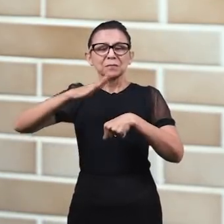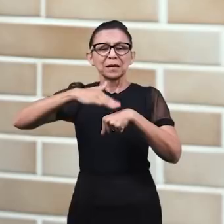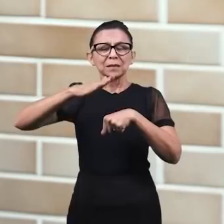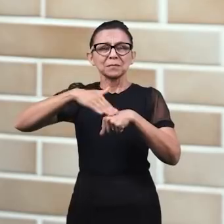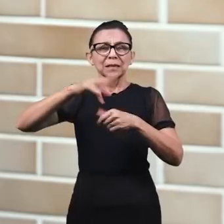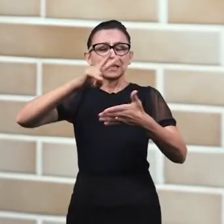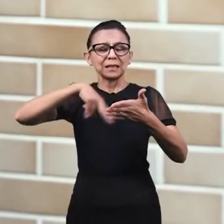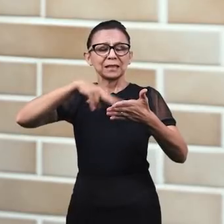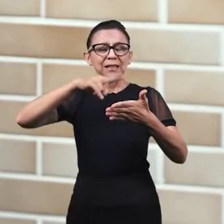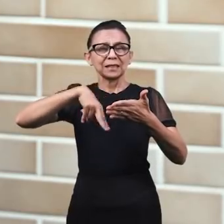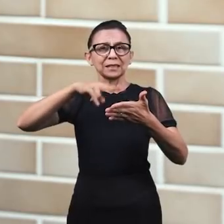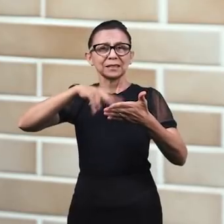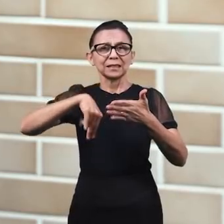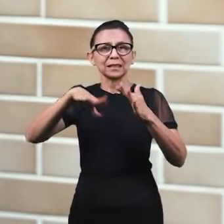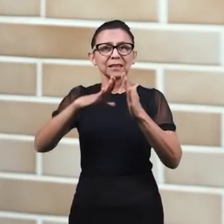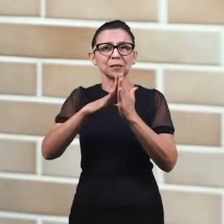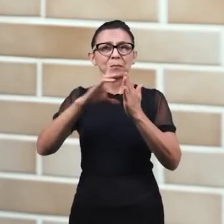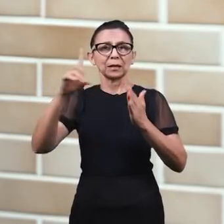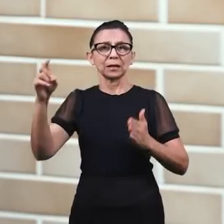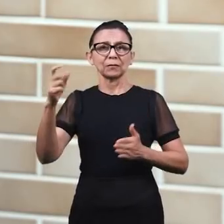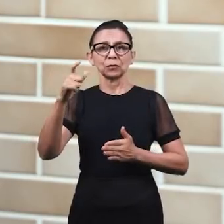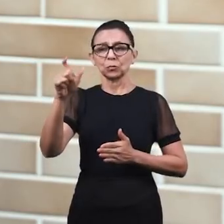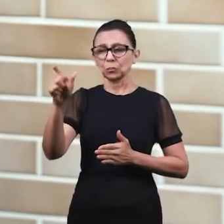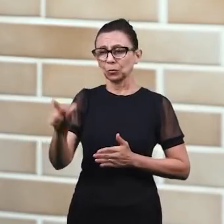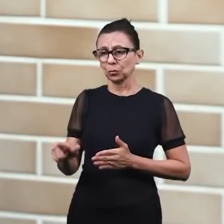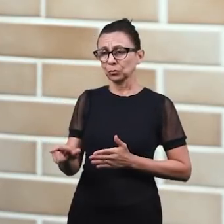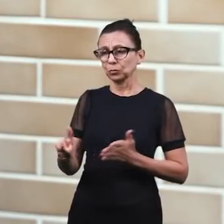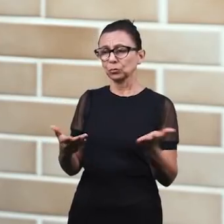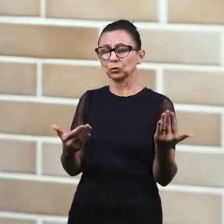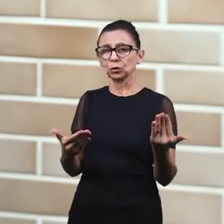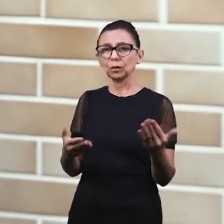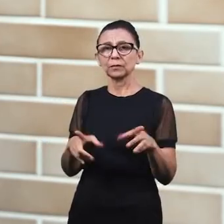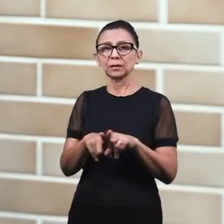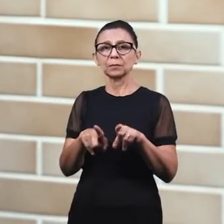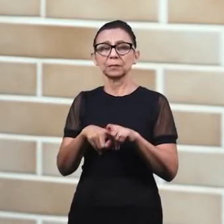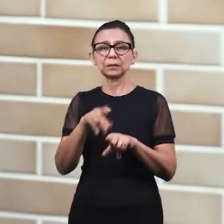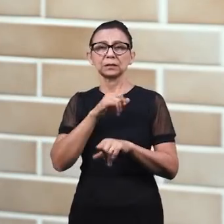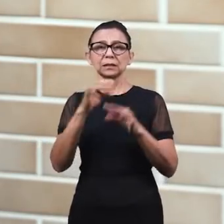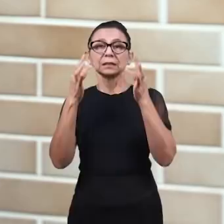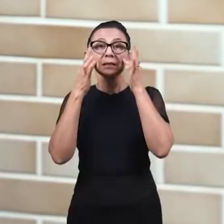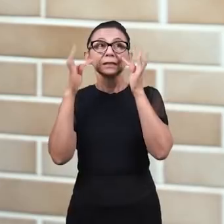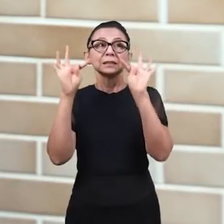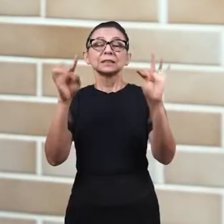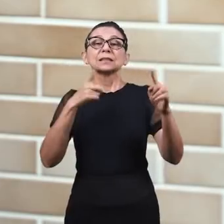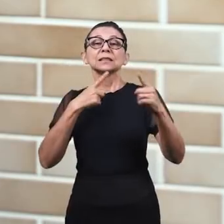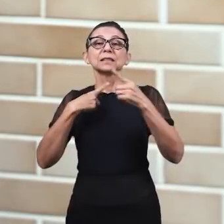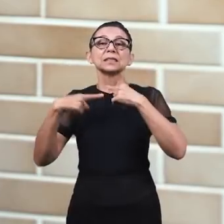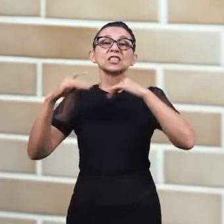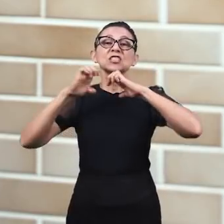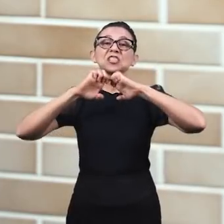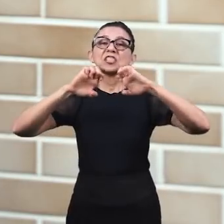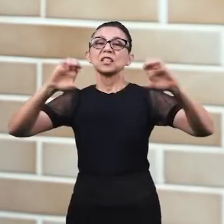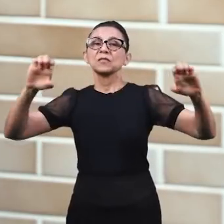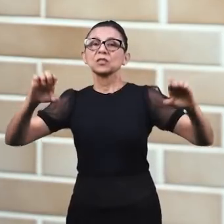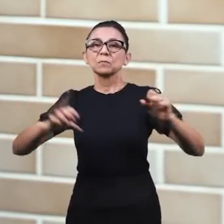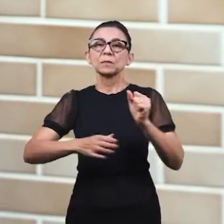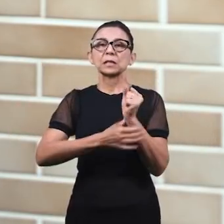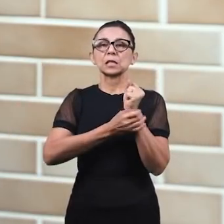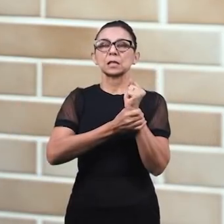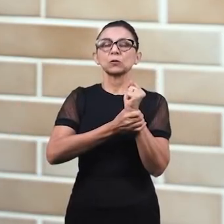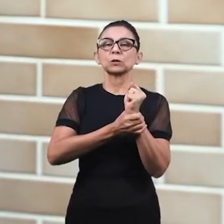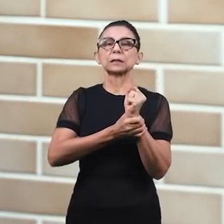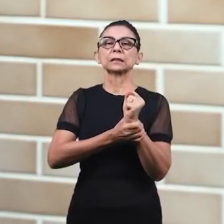e meditar na palavra. E o outro também testemunhar do seu desejo de evangelizar, que tem